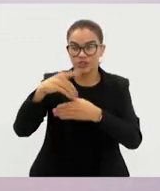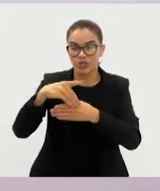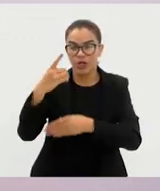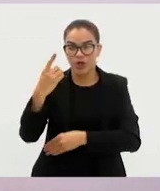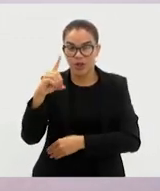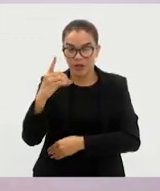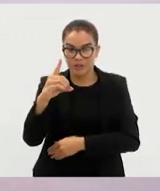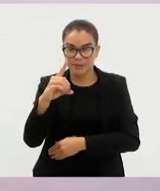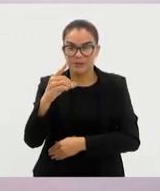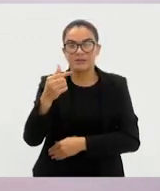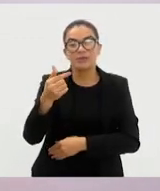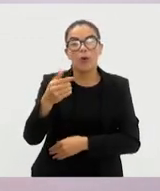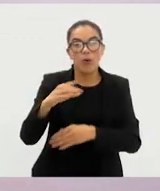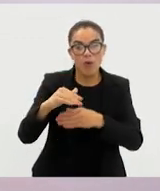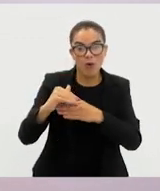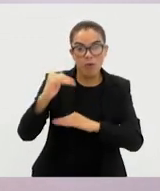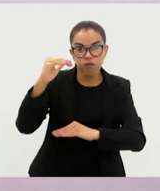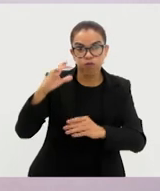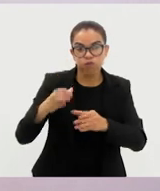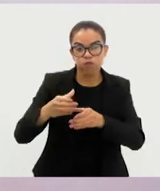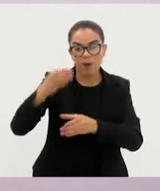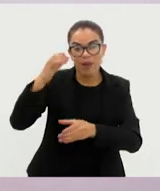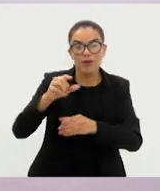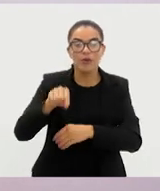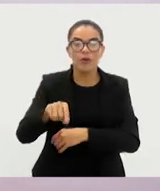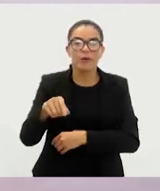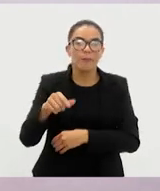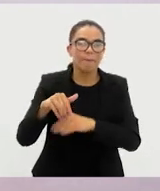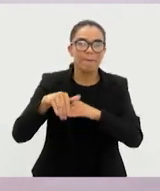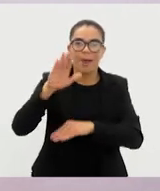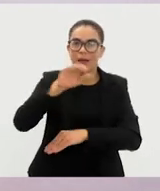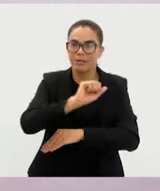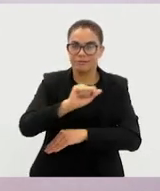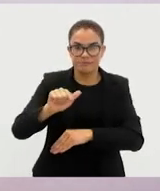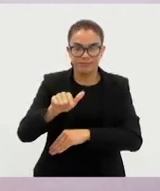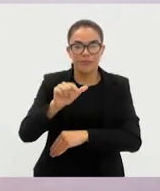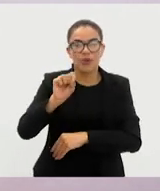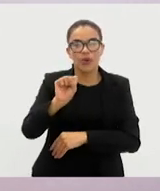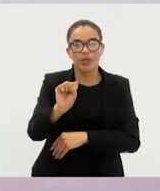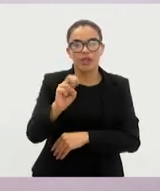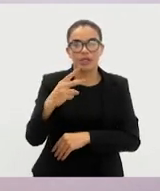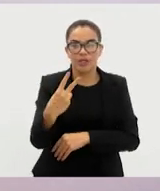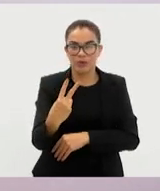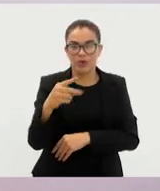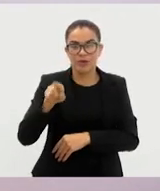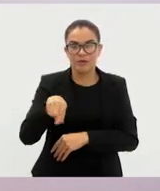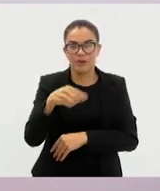US$ 93,75 de dólar, o barril acabou fechando bastante aquém, em torno de